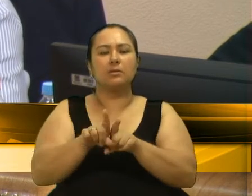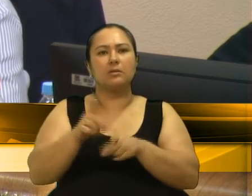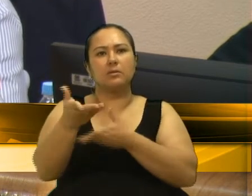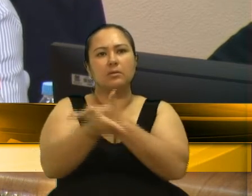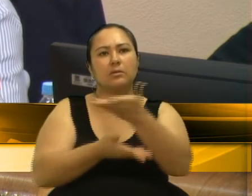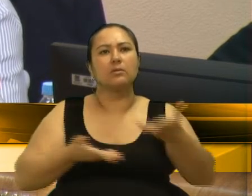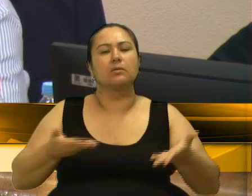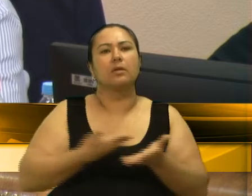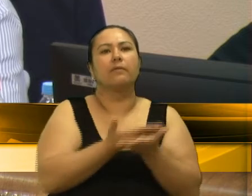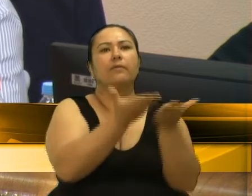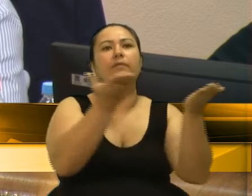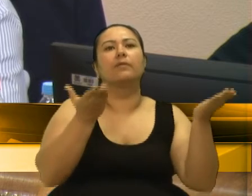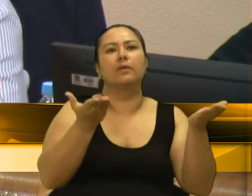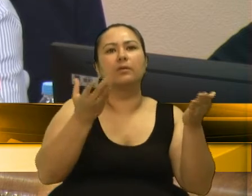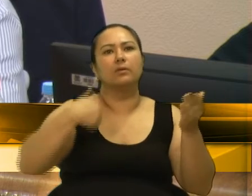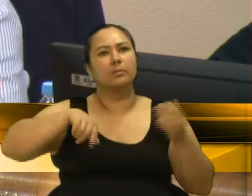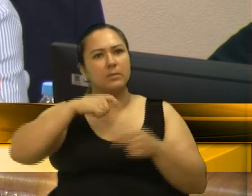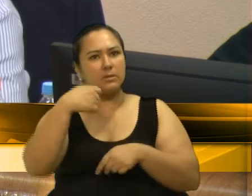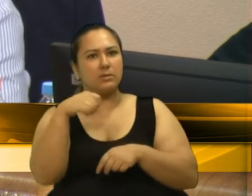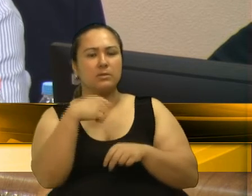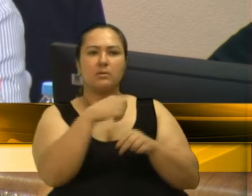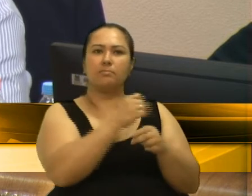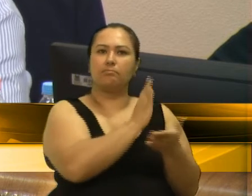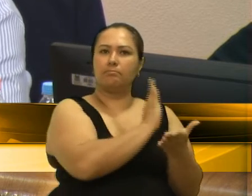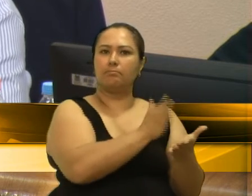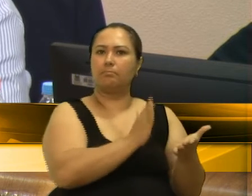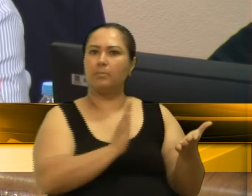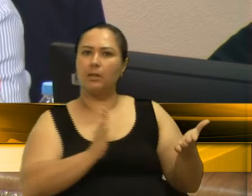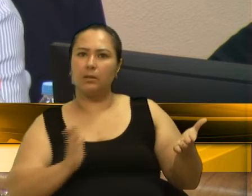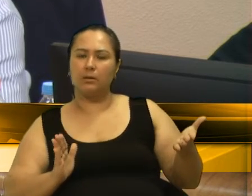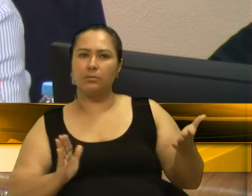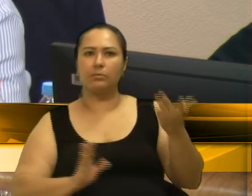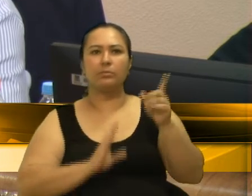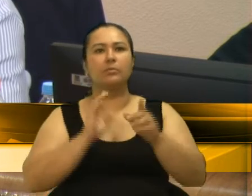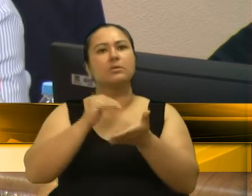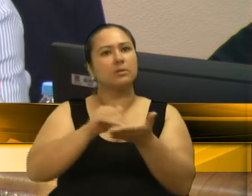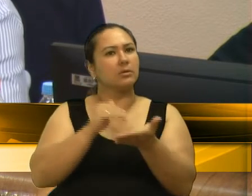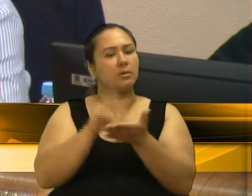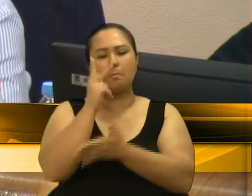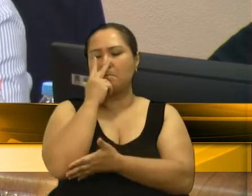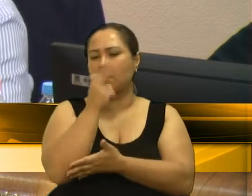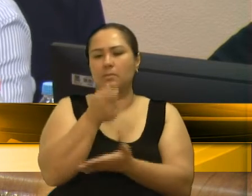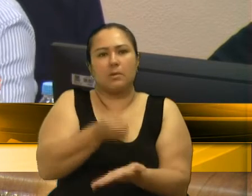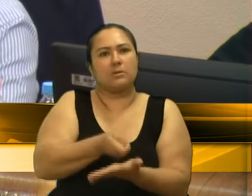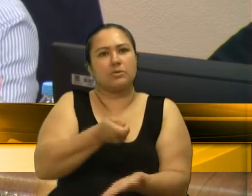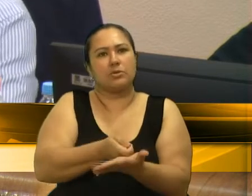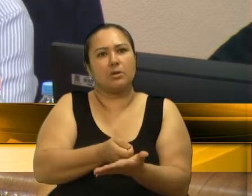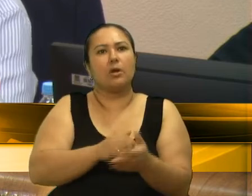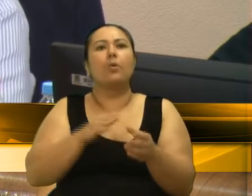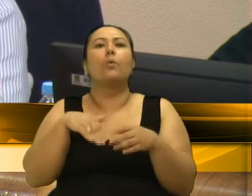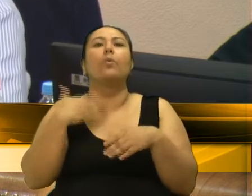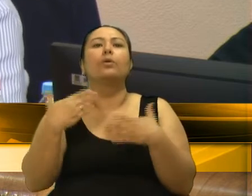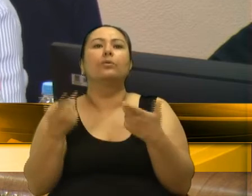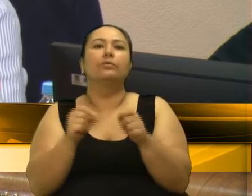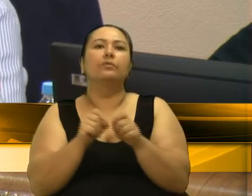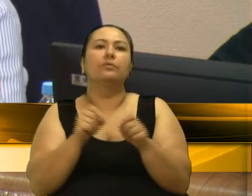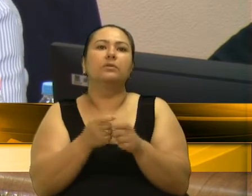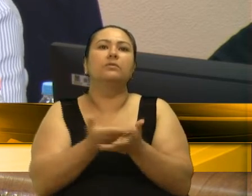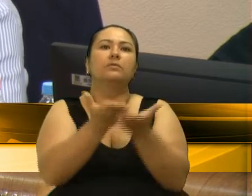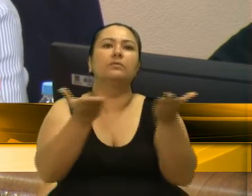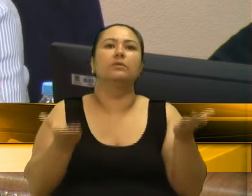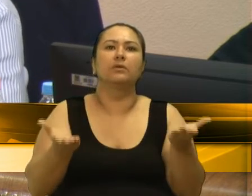eventos foram levados para que houvesse uma padronização. A Secretaria passa pelas mesmas exigências quando faz seus eventos de que passa a sociedade